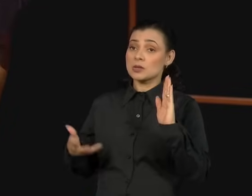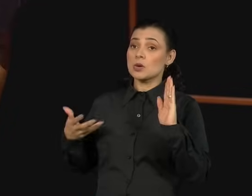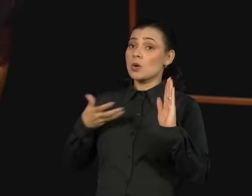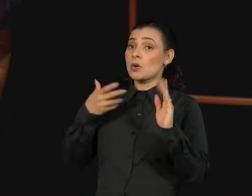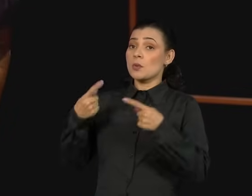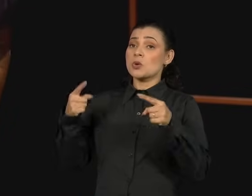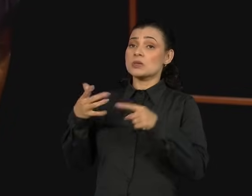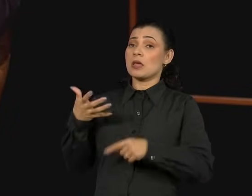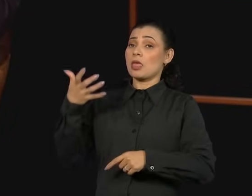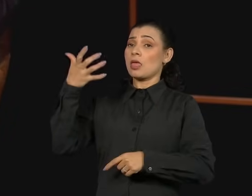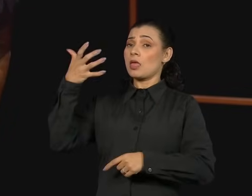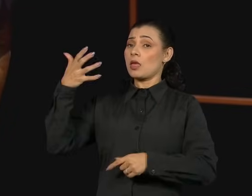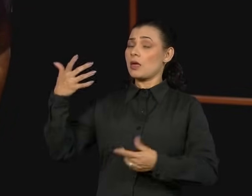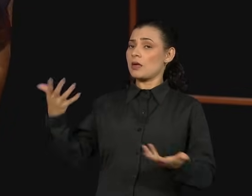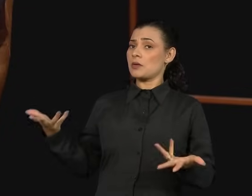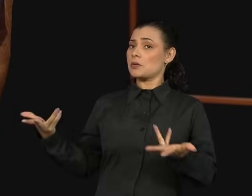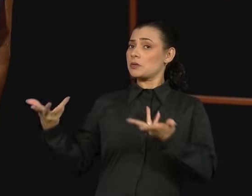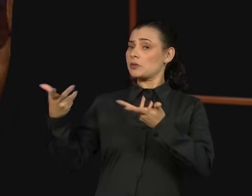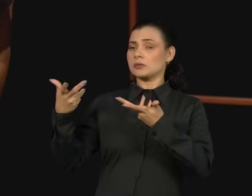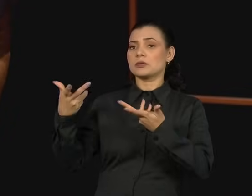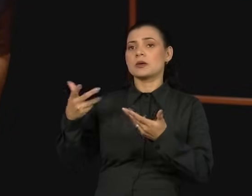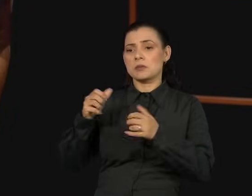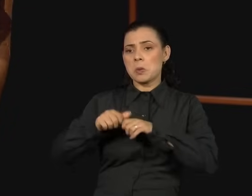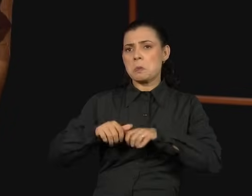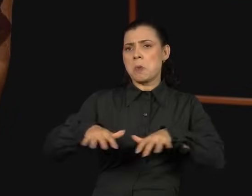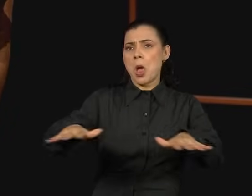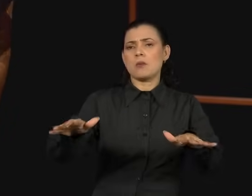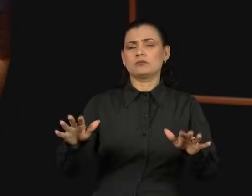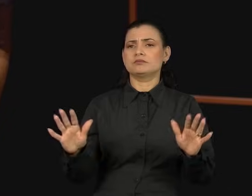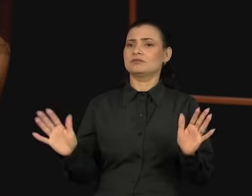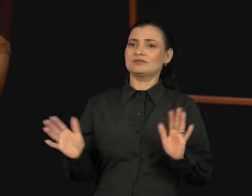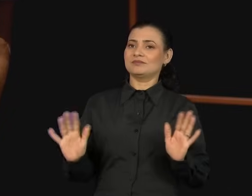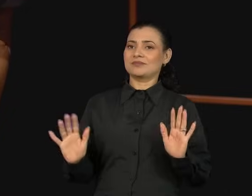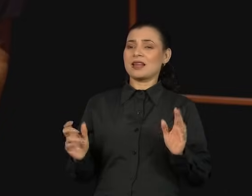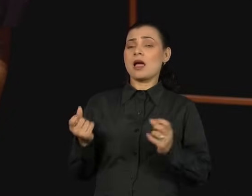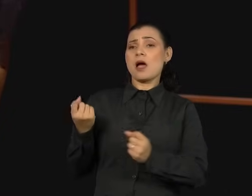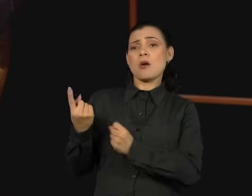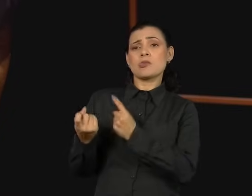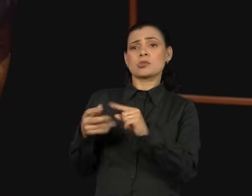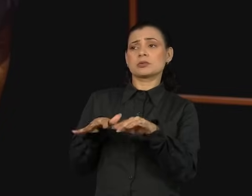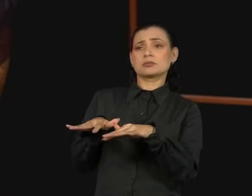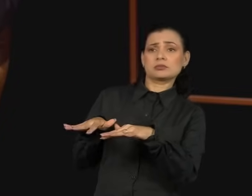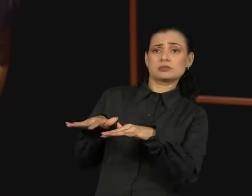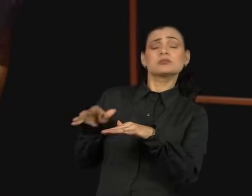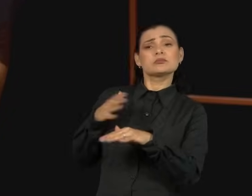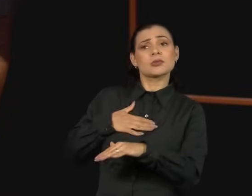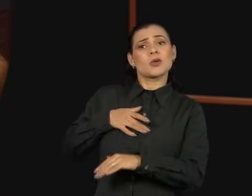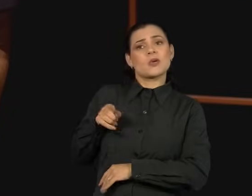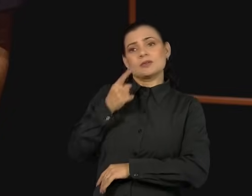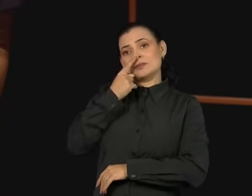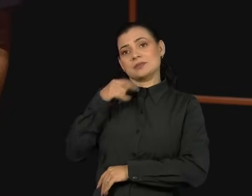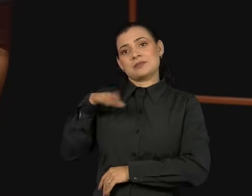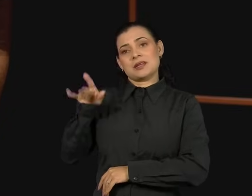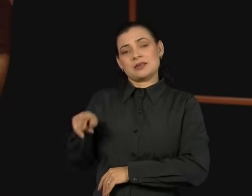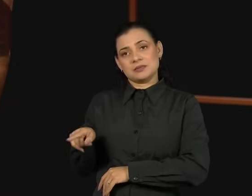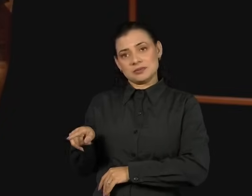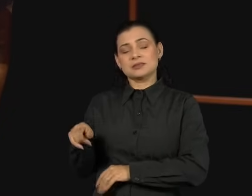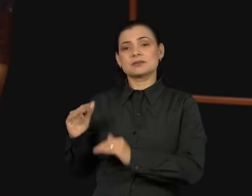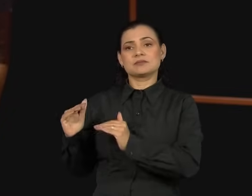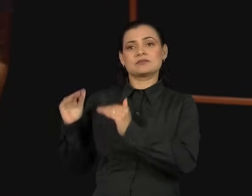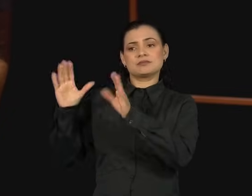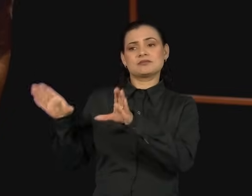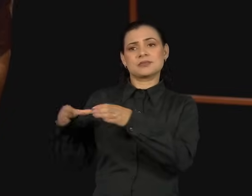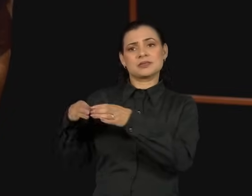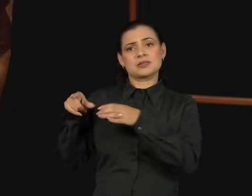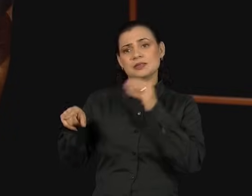se consolidar como um sistema, com seu público, seus... Né, ela sempre está numa